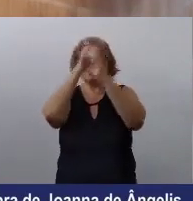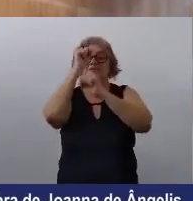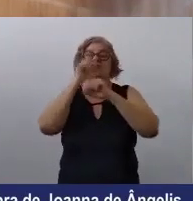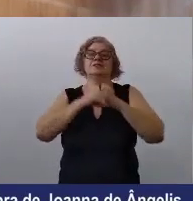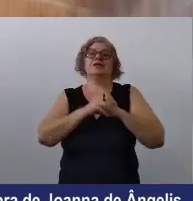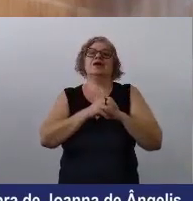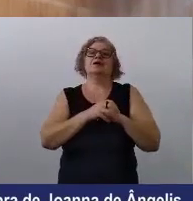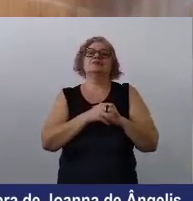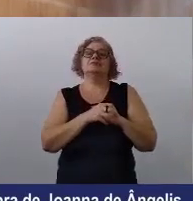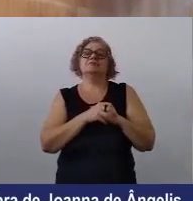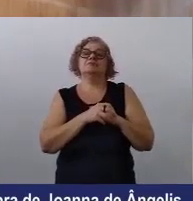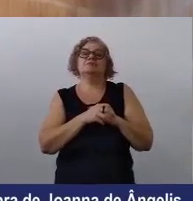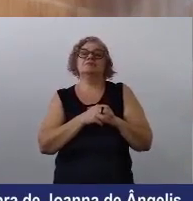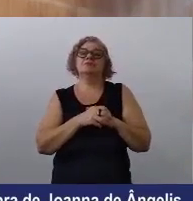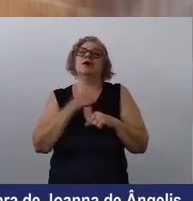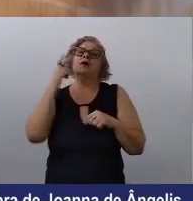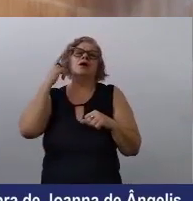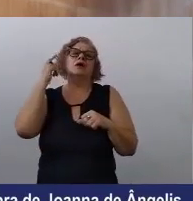estudo.